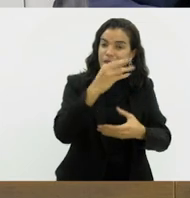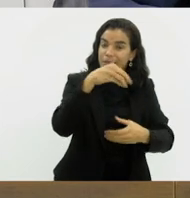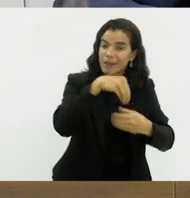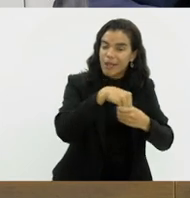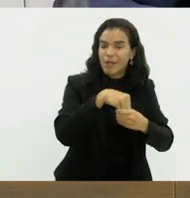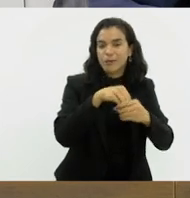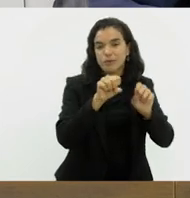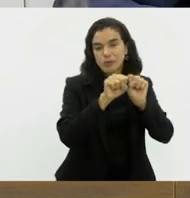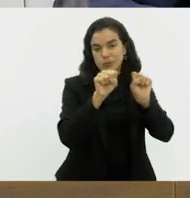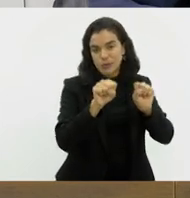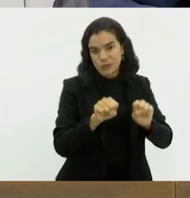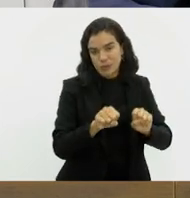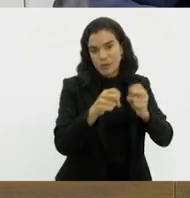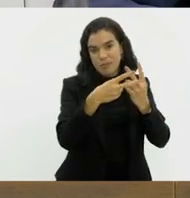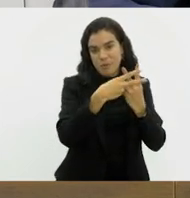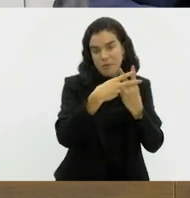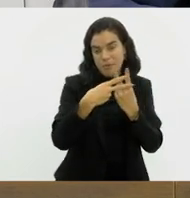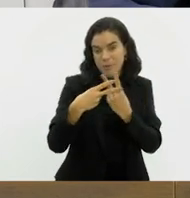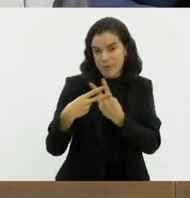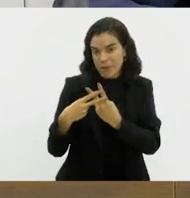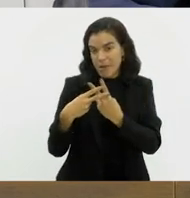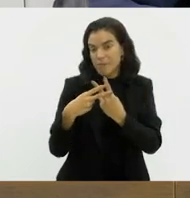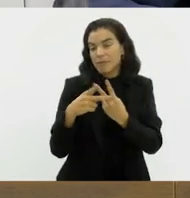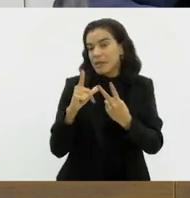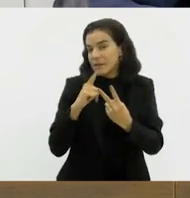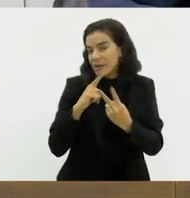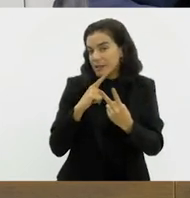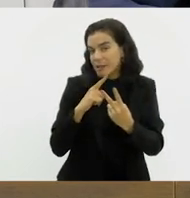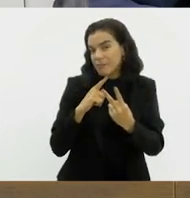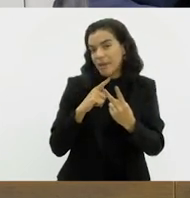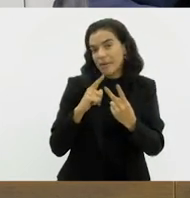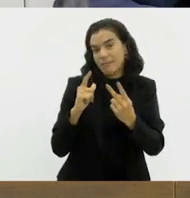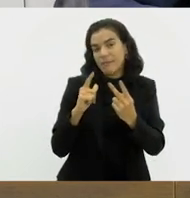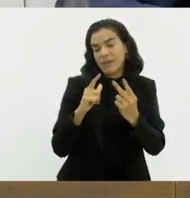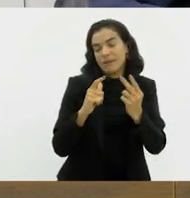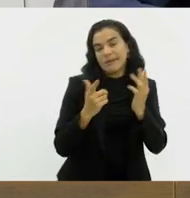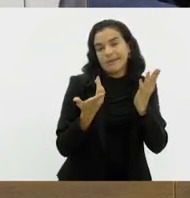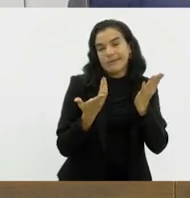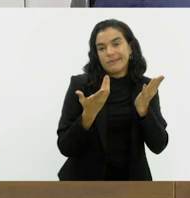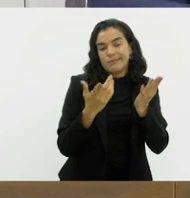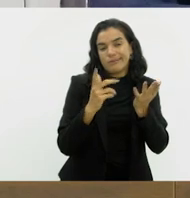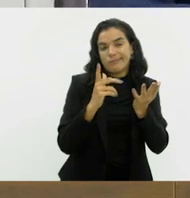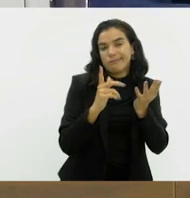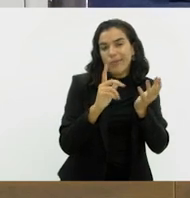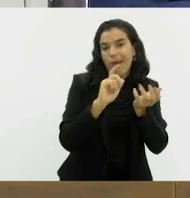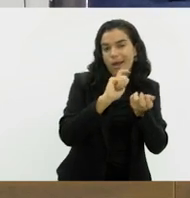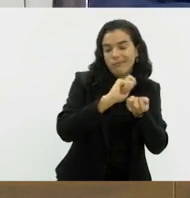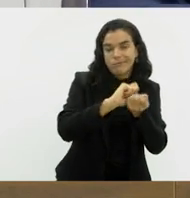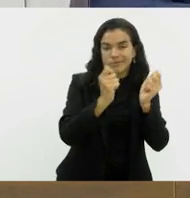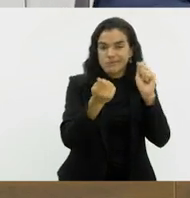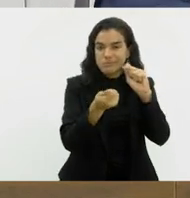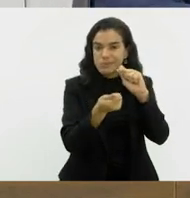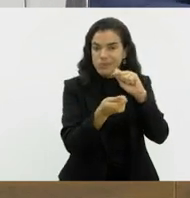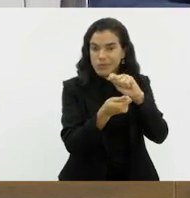prisional, o que passa necessariamente pela uma readequação,